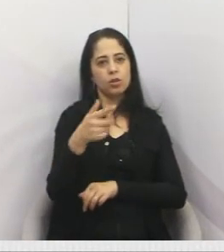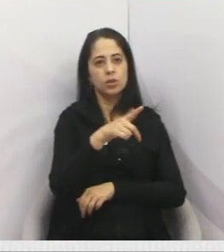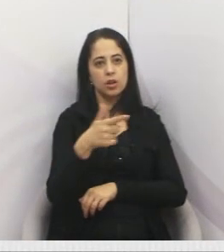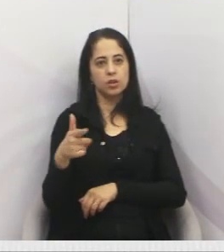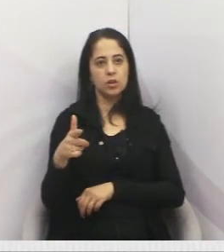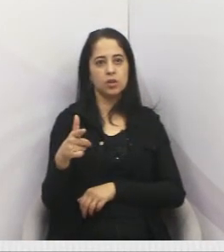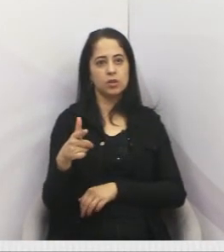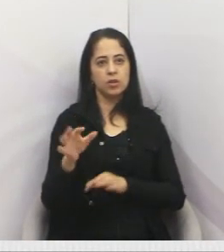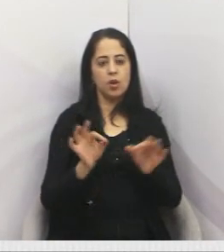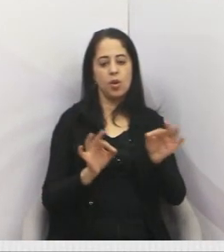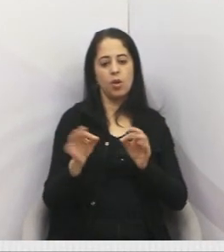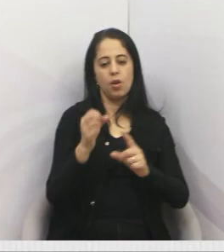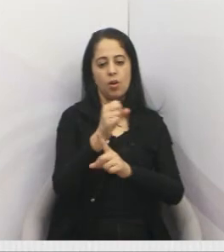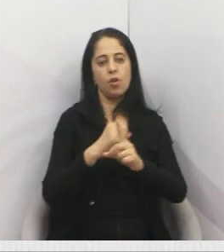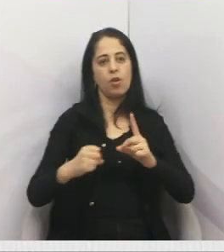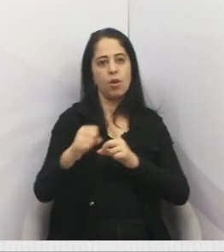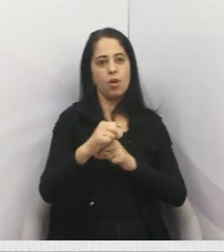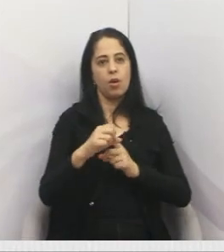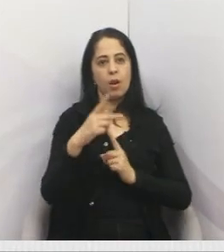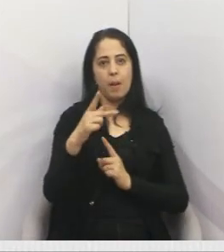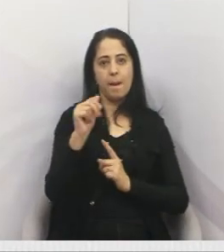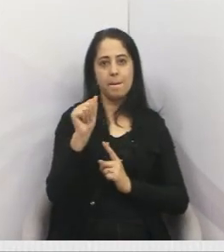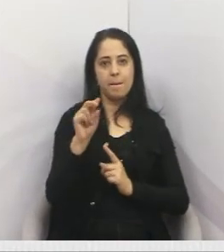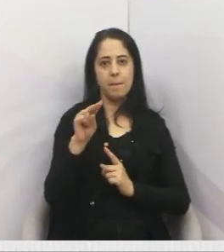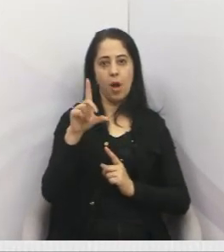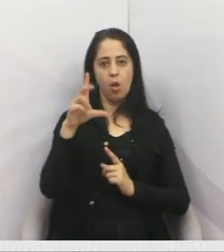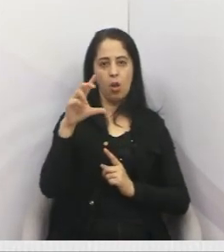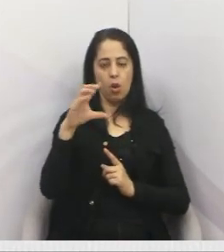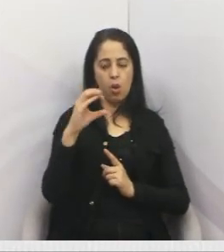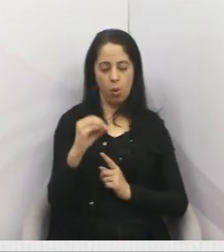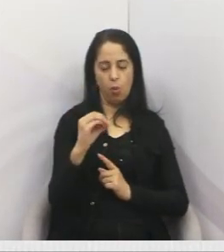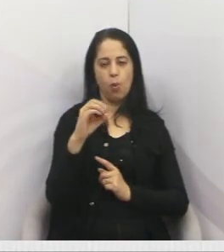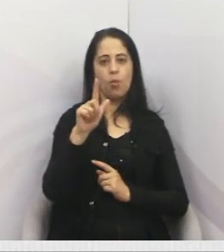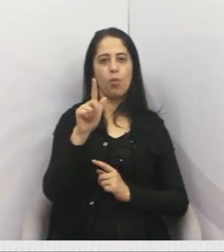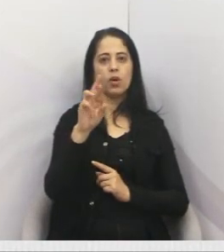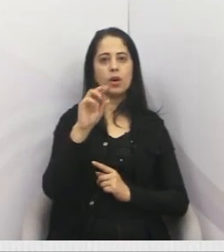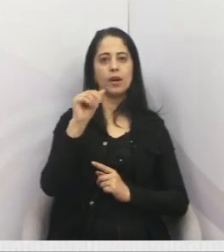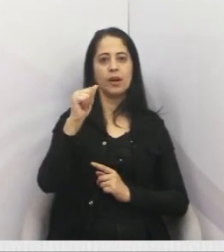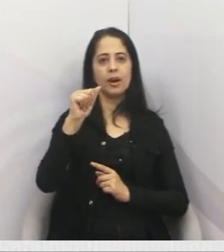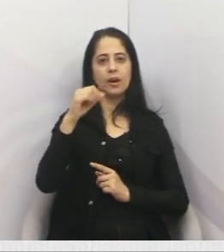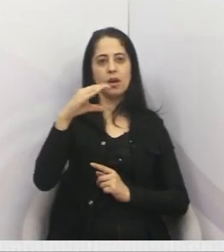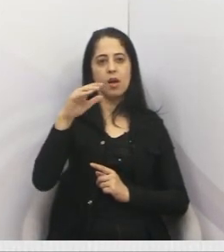em branco e organização da sociedade civil Paulo Graça.